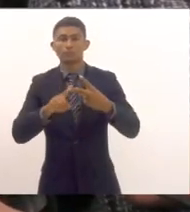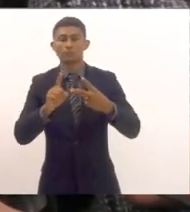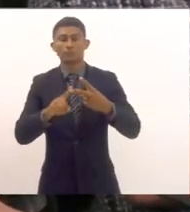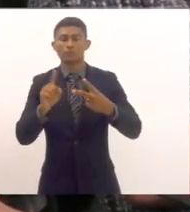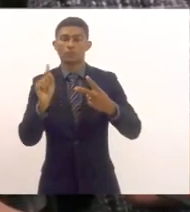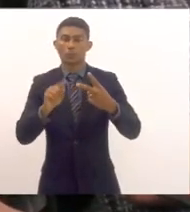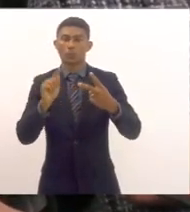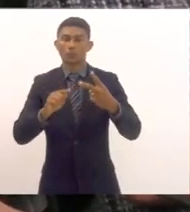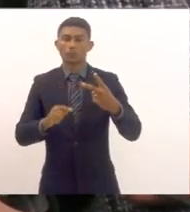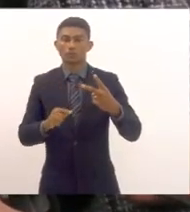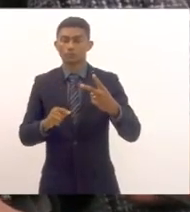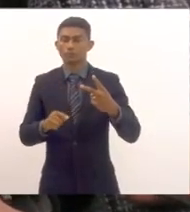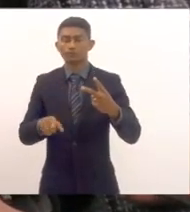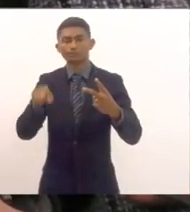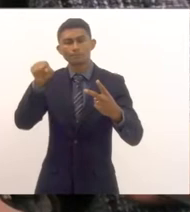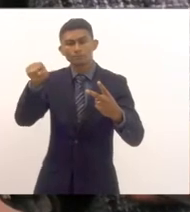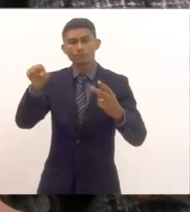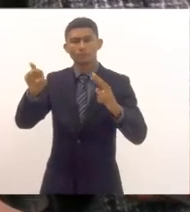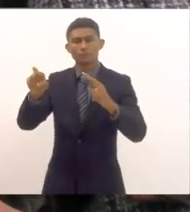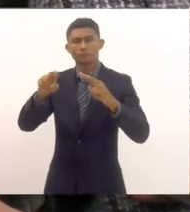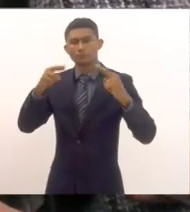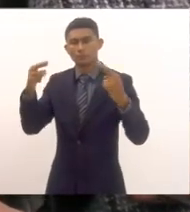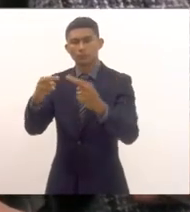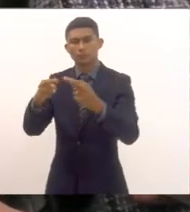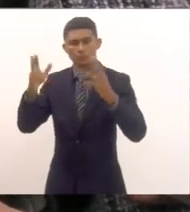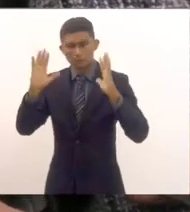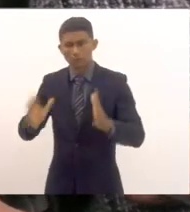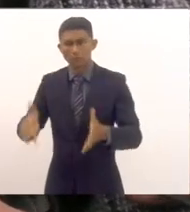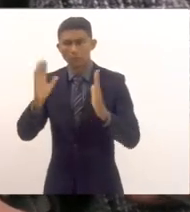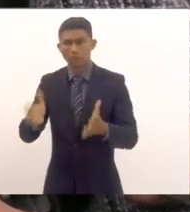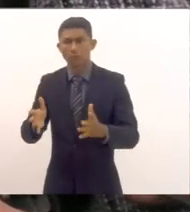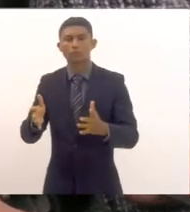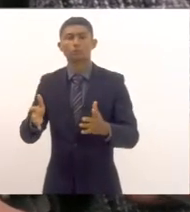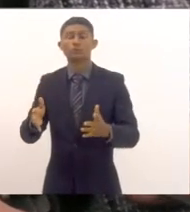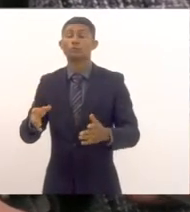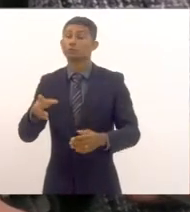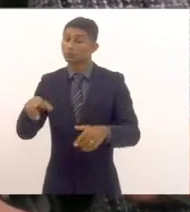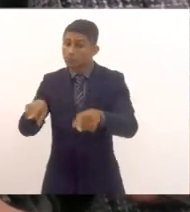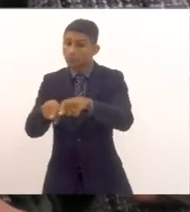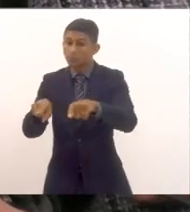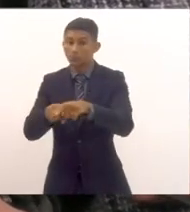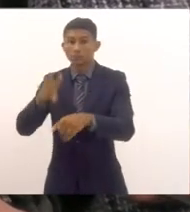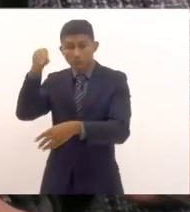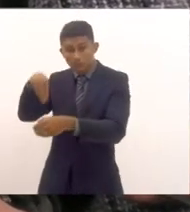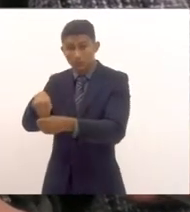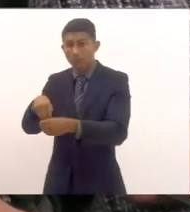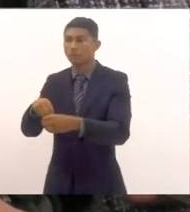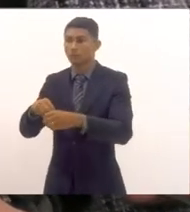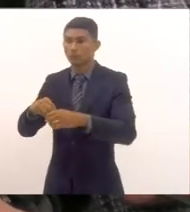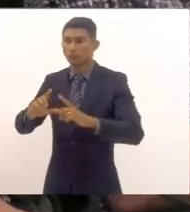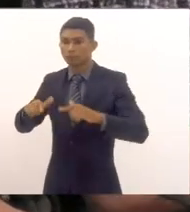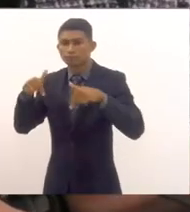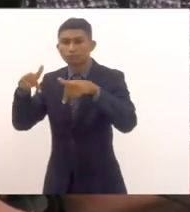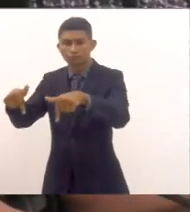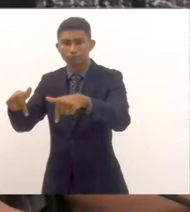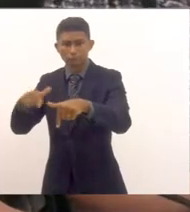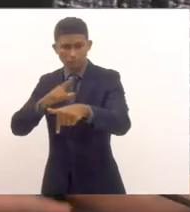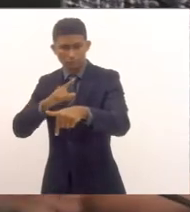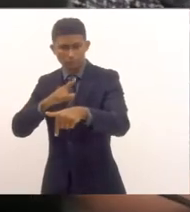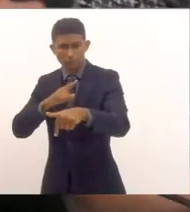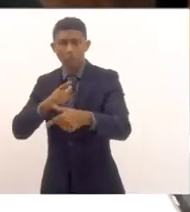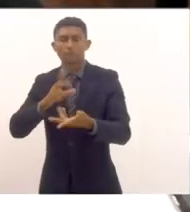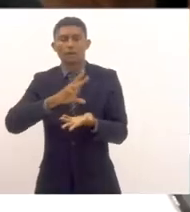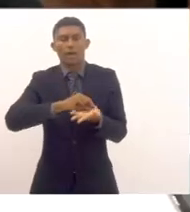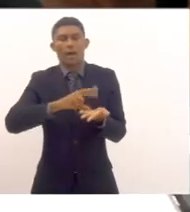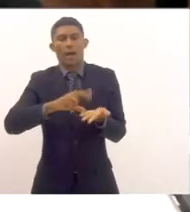SP reunião formal Esse é uma força-tarefa em alta o mesmo que